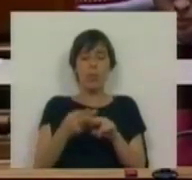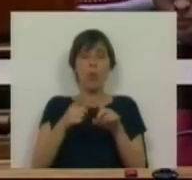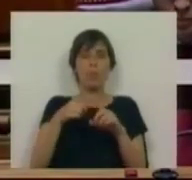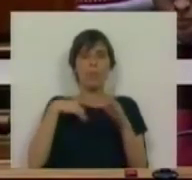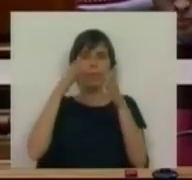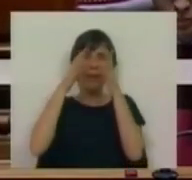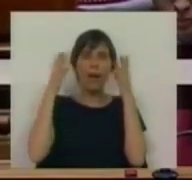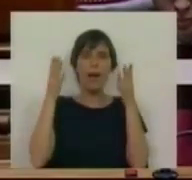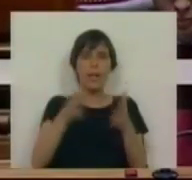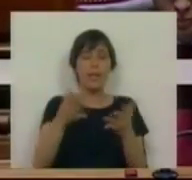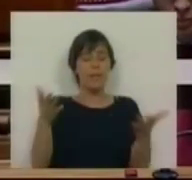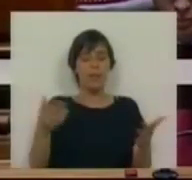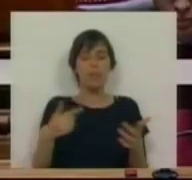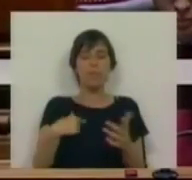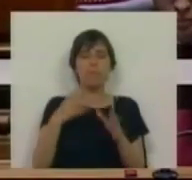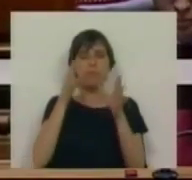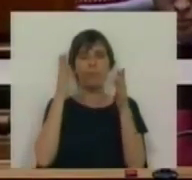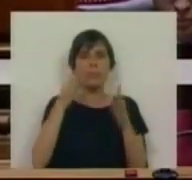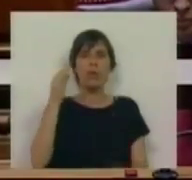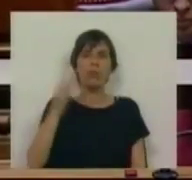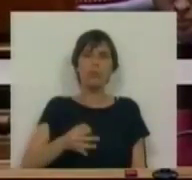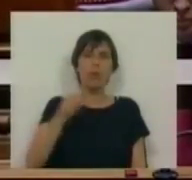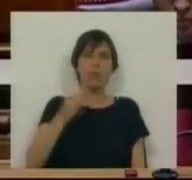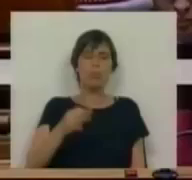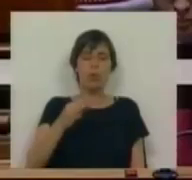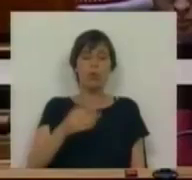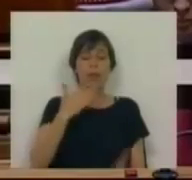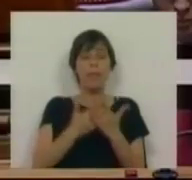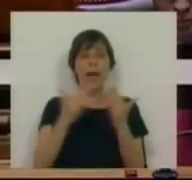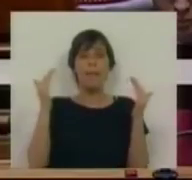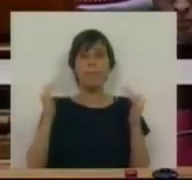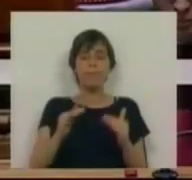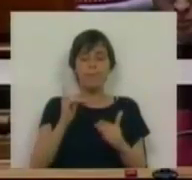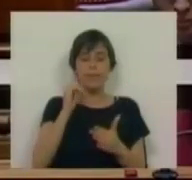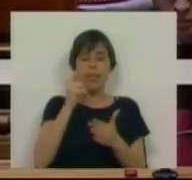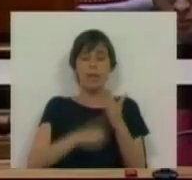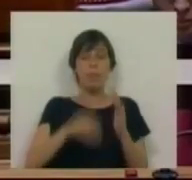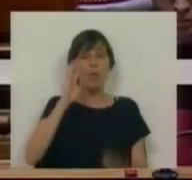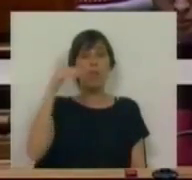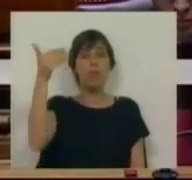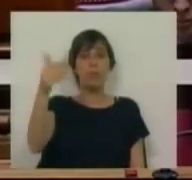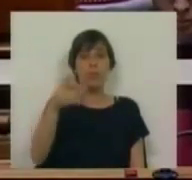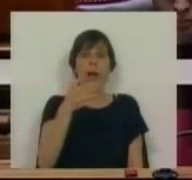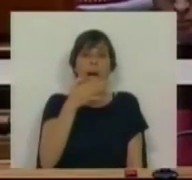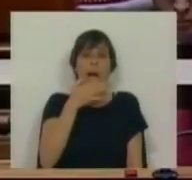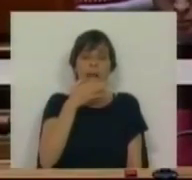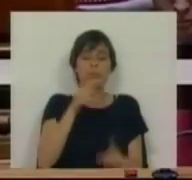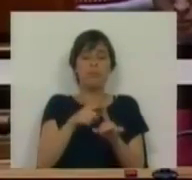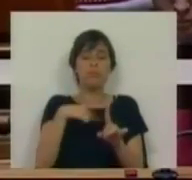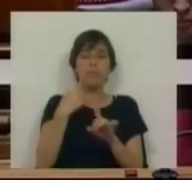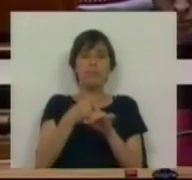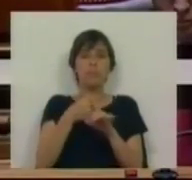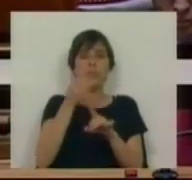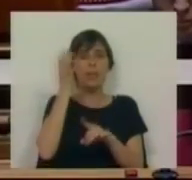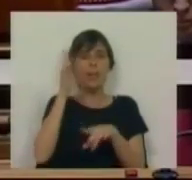nossa atenção. Nós estamos a trabalhar todos os dias para poder vir a baixar os impostos no futuro, na medida em que estamos a